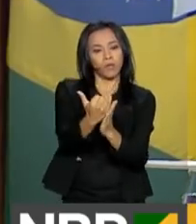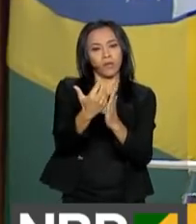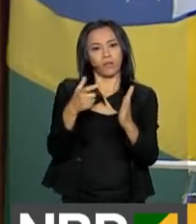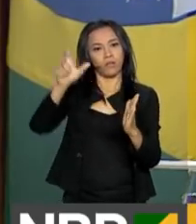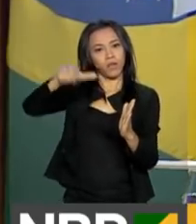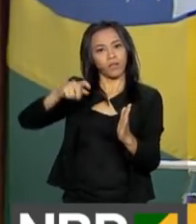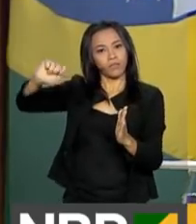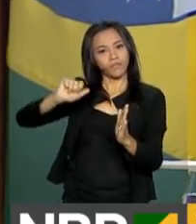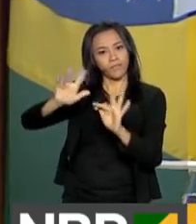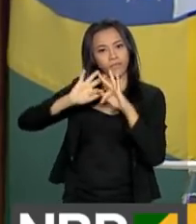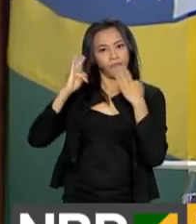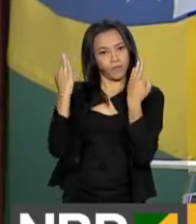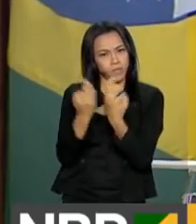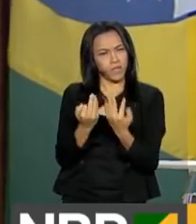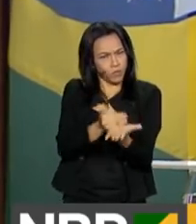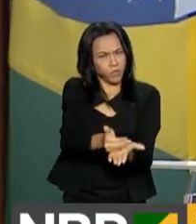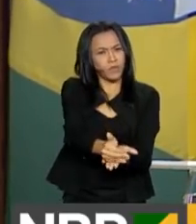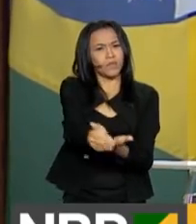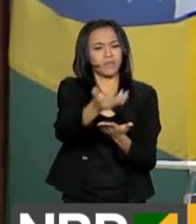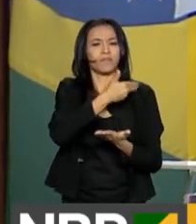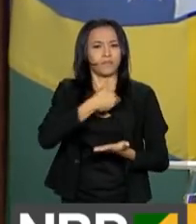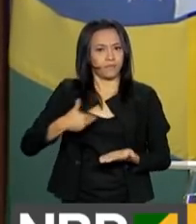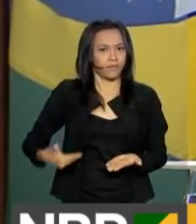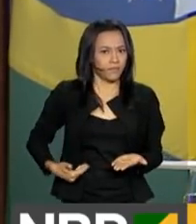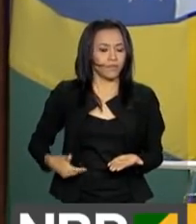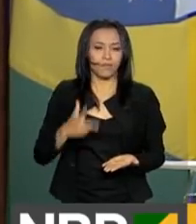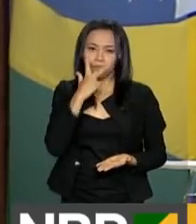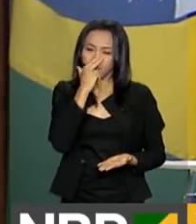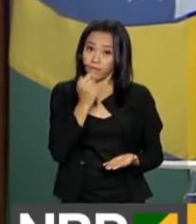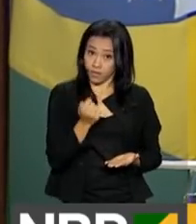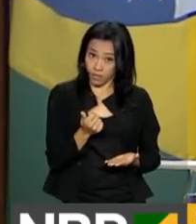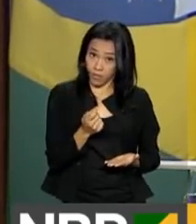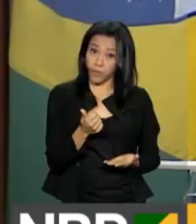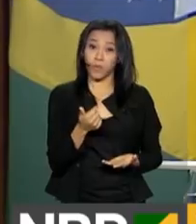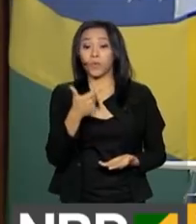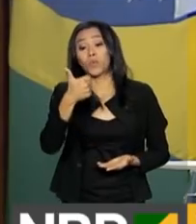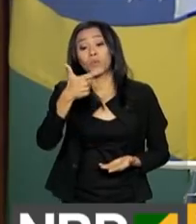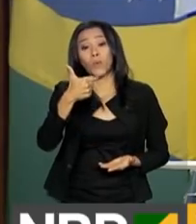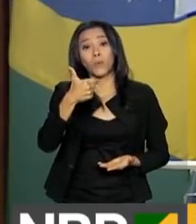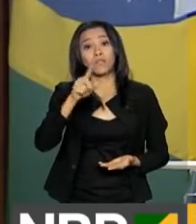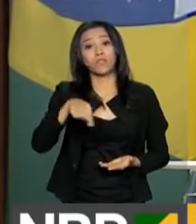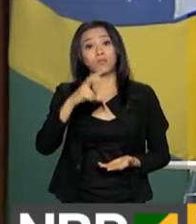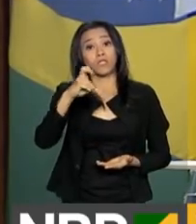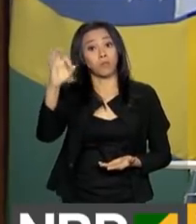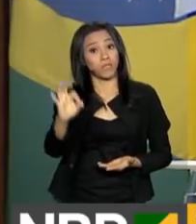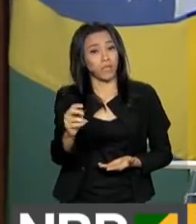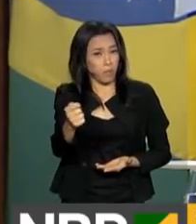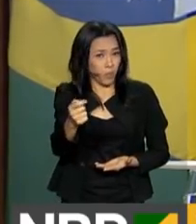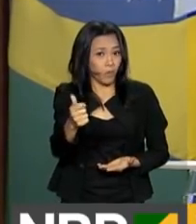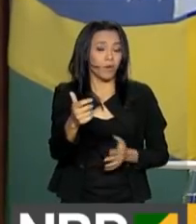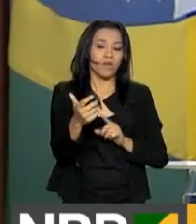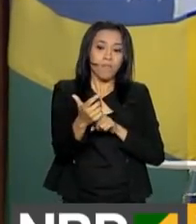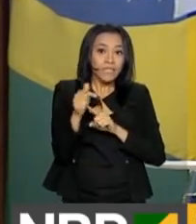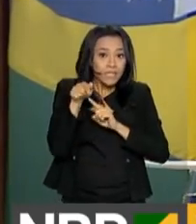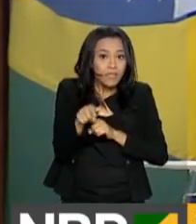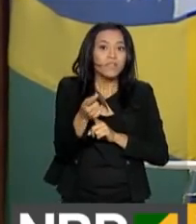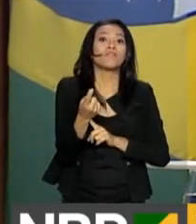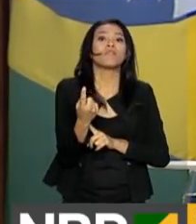logo no início é do nosso governo não é parece que época 12 6 por cento mas 12 6 por cento